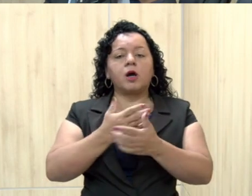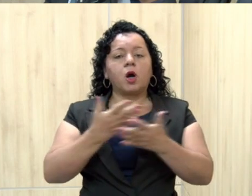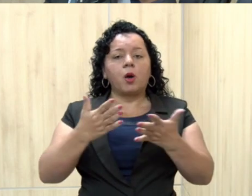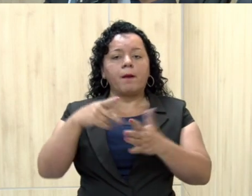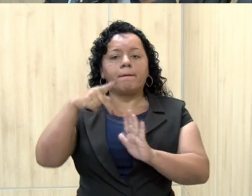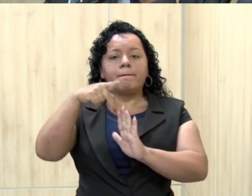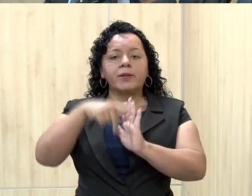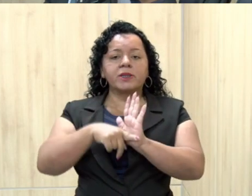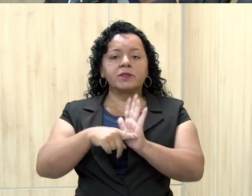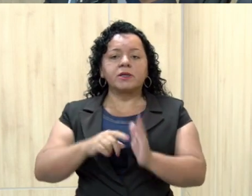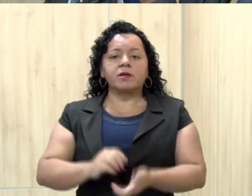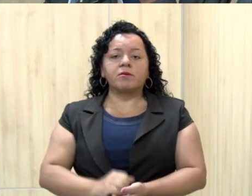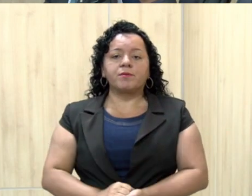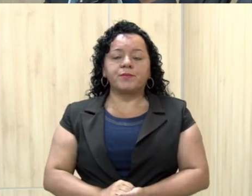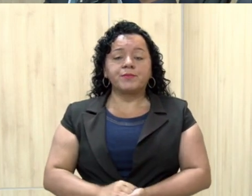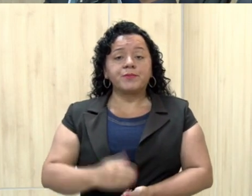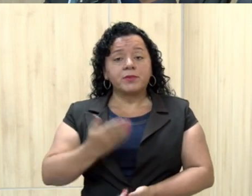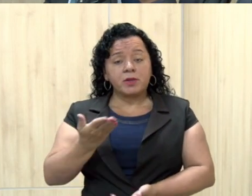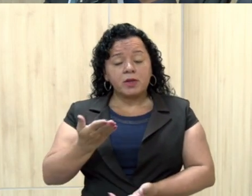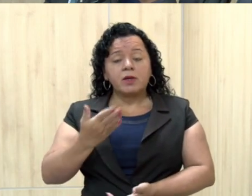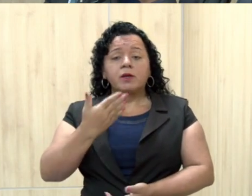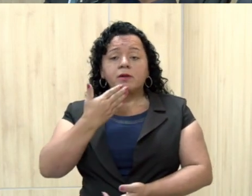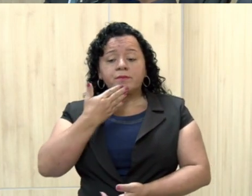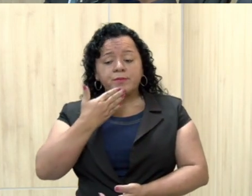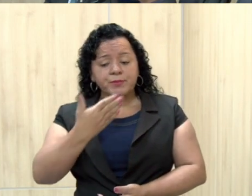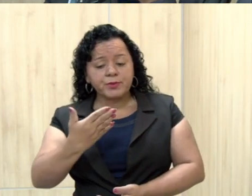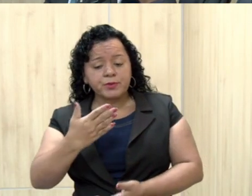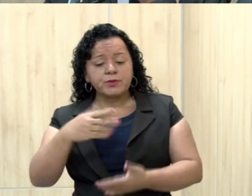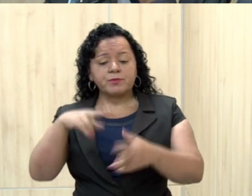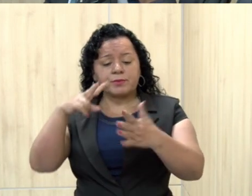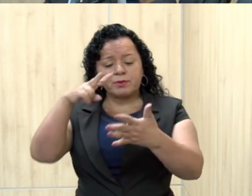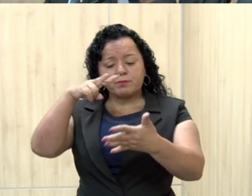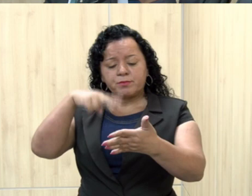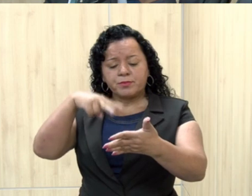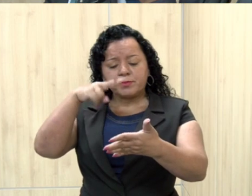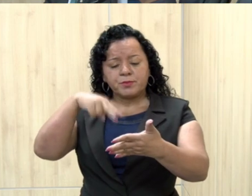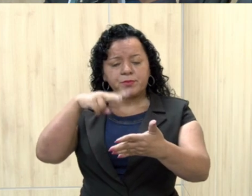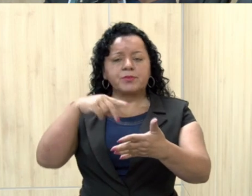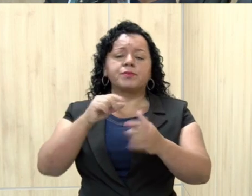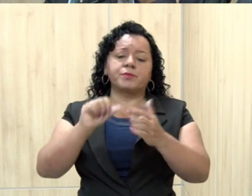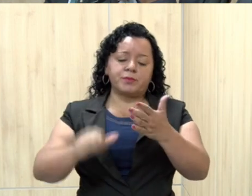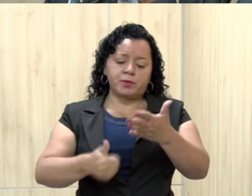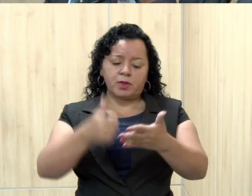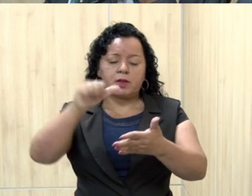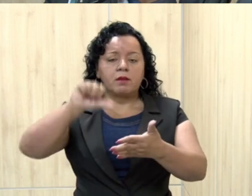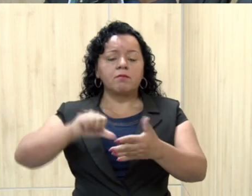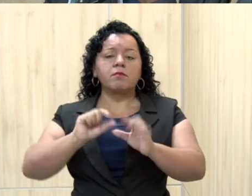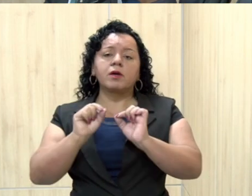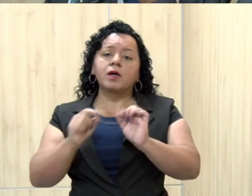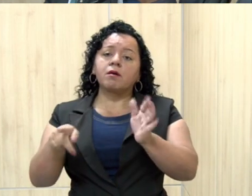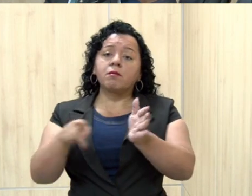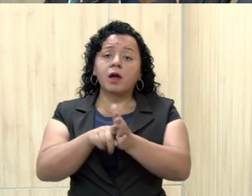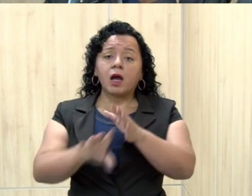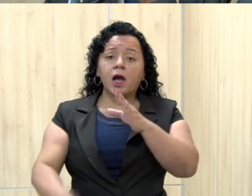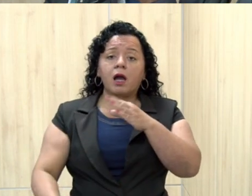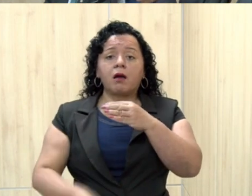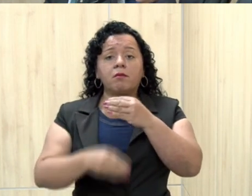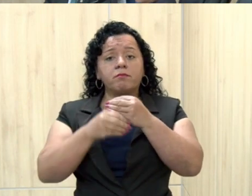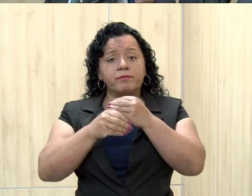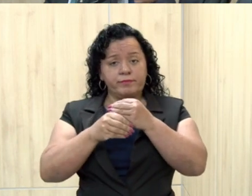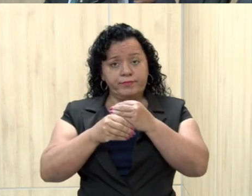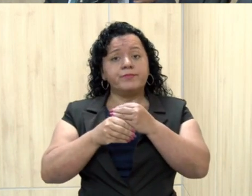senhor presidente esse eu vou pedir vista do projeto para que nós possamos fazer um estudo complementar um tocante as emendas não